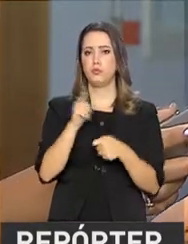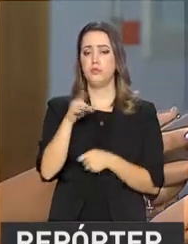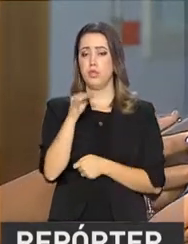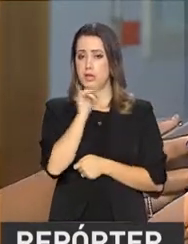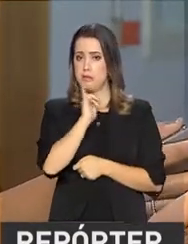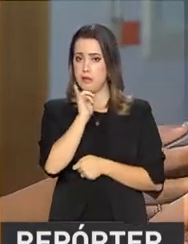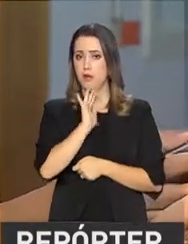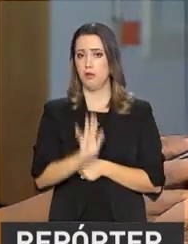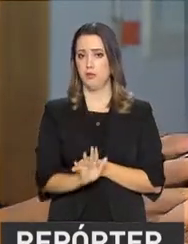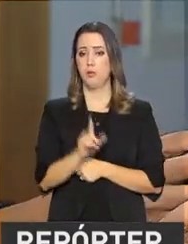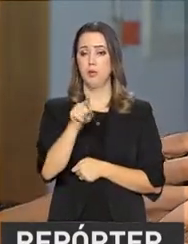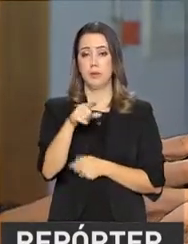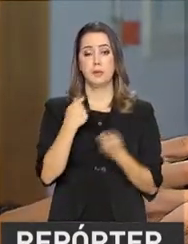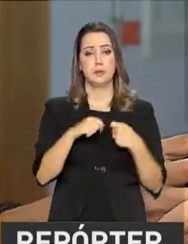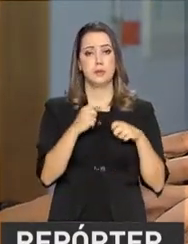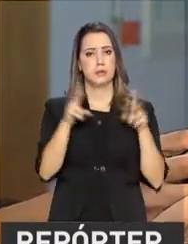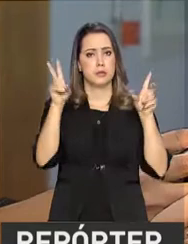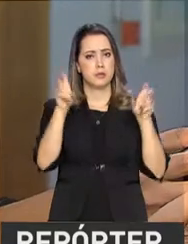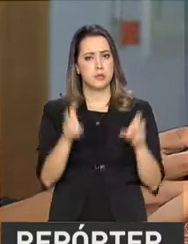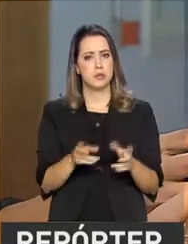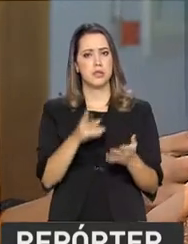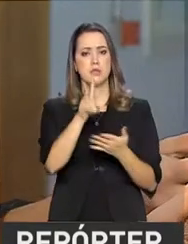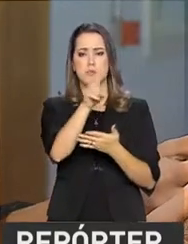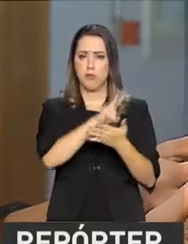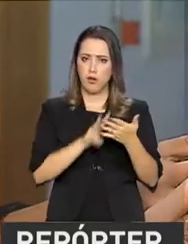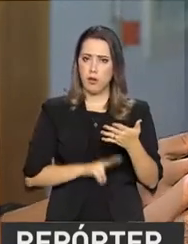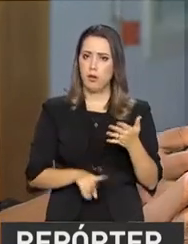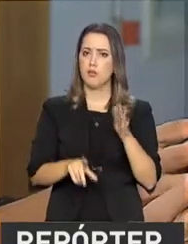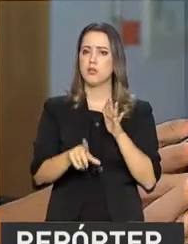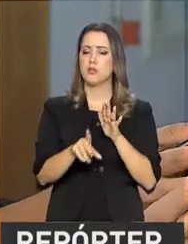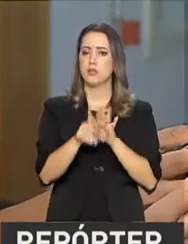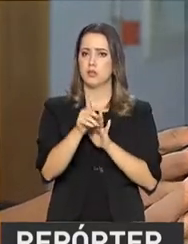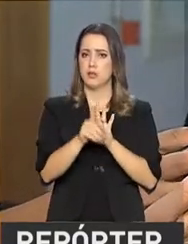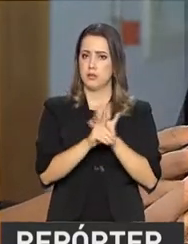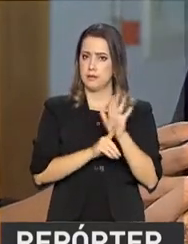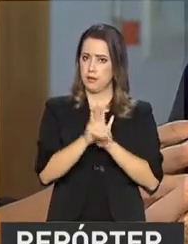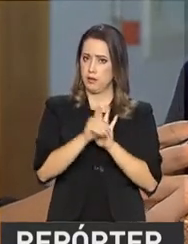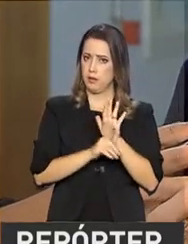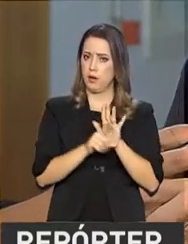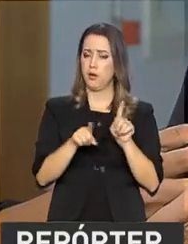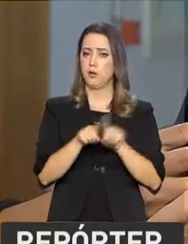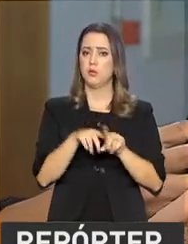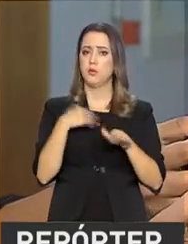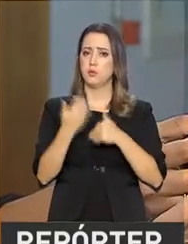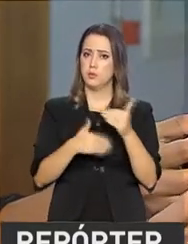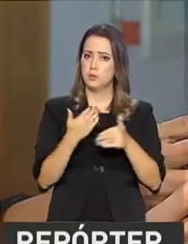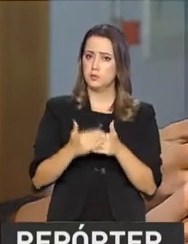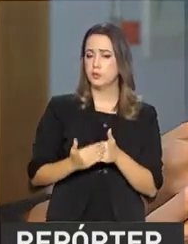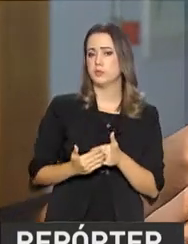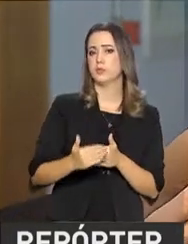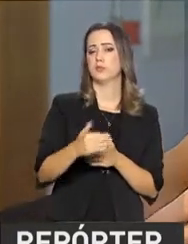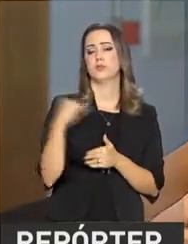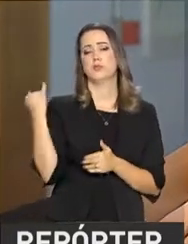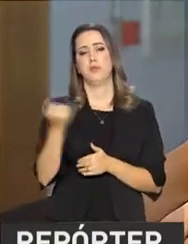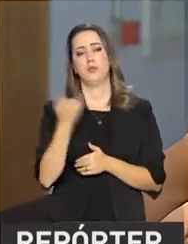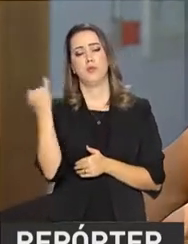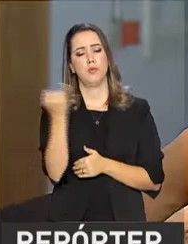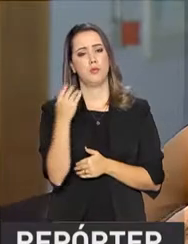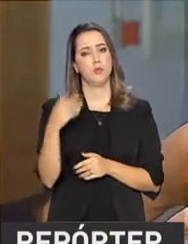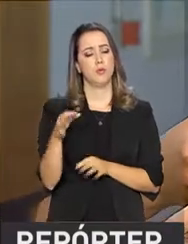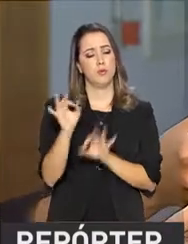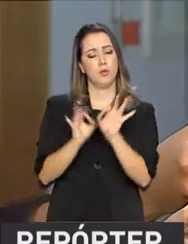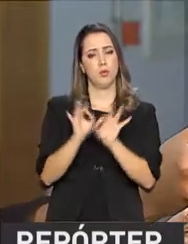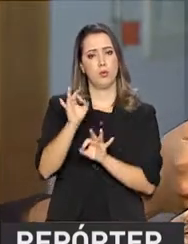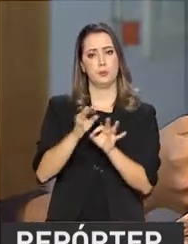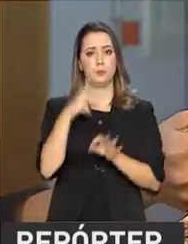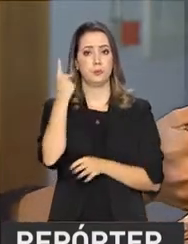são abordados nessa regulamentação e com isso permitindo avanços notáveis na estruturação de